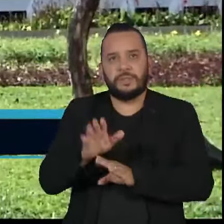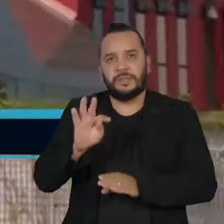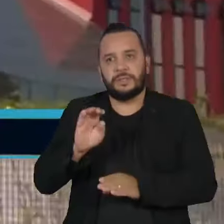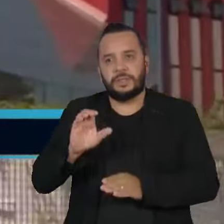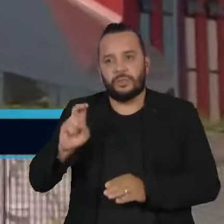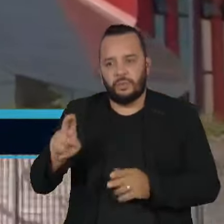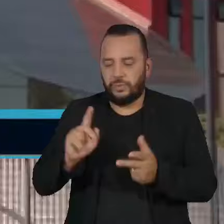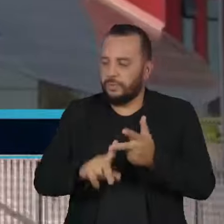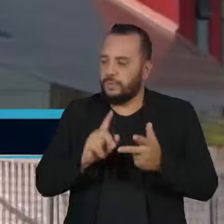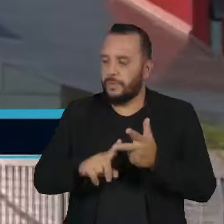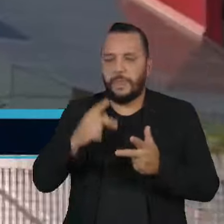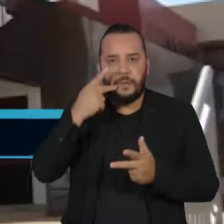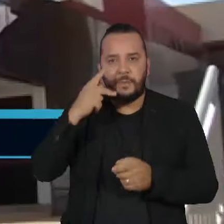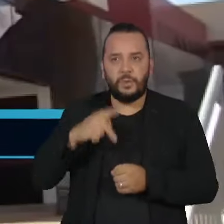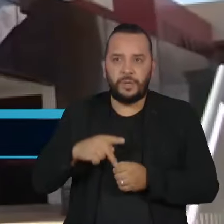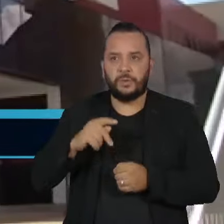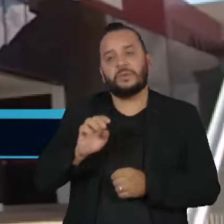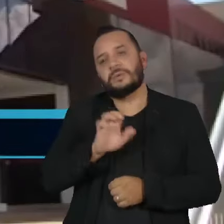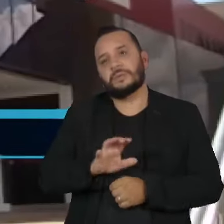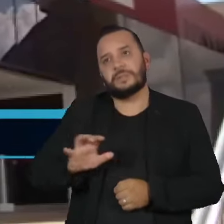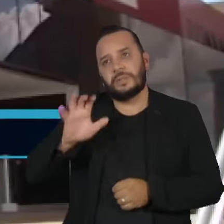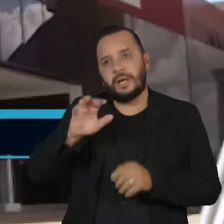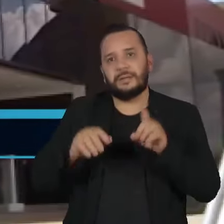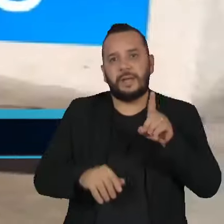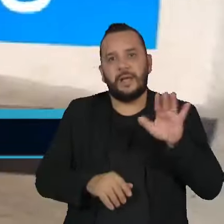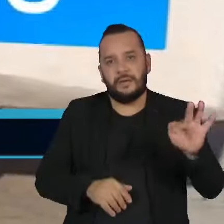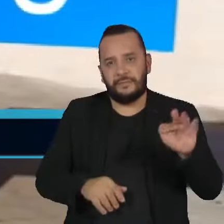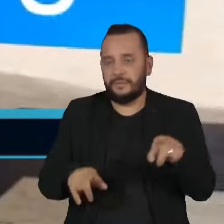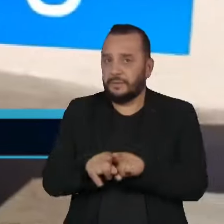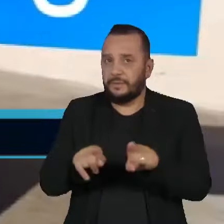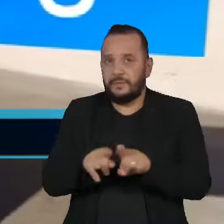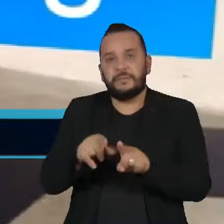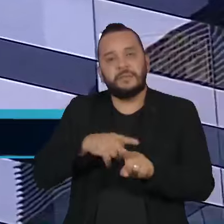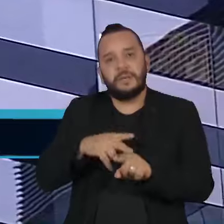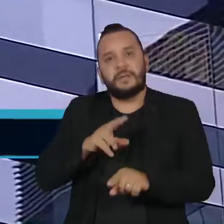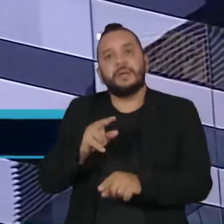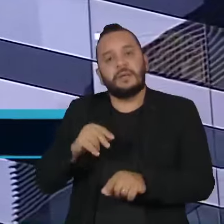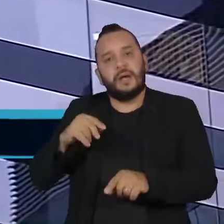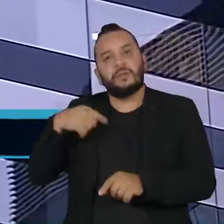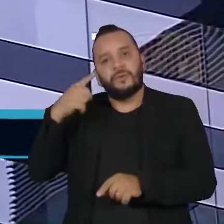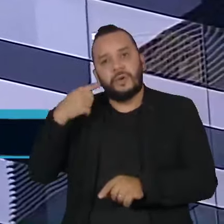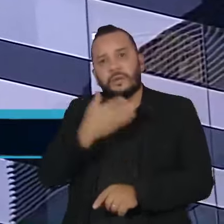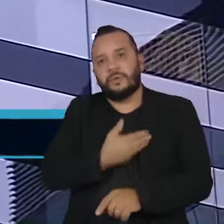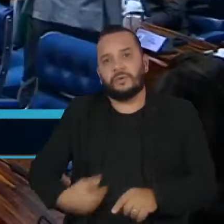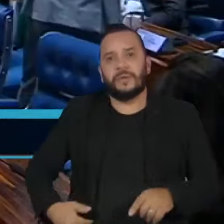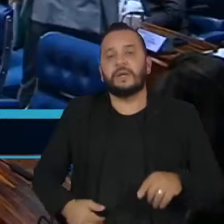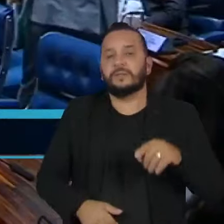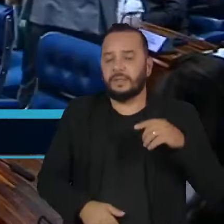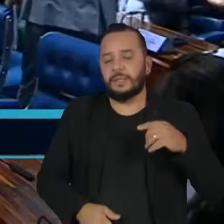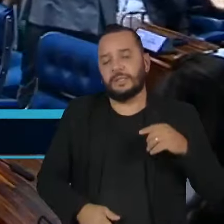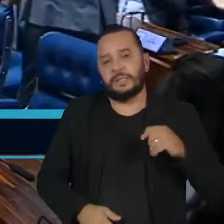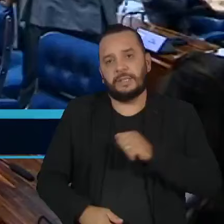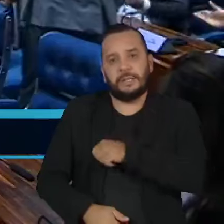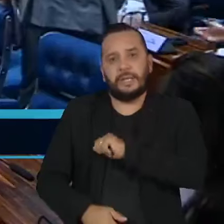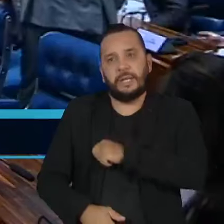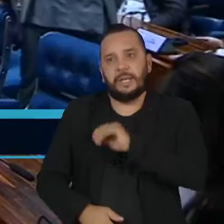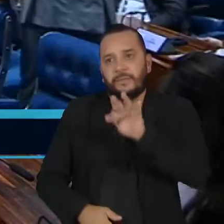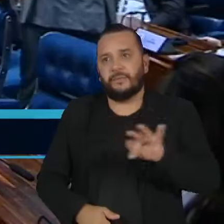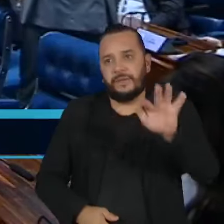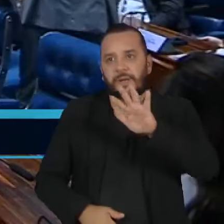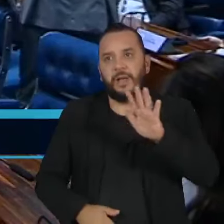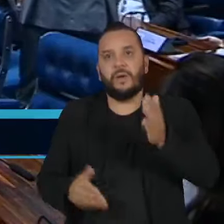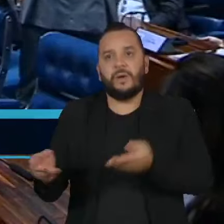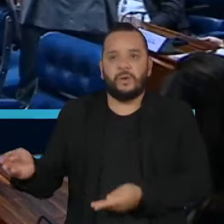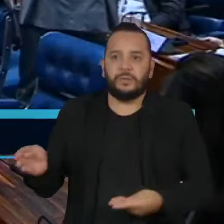de Contas, procuradores dos estados e Distrito Federal, defensores públicos e delegados federais. Agora, segue para o